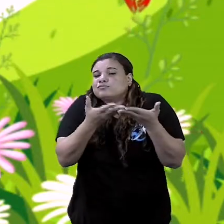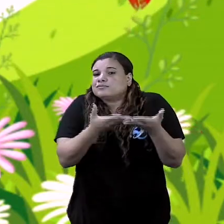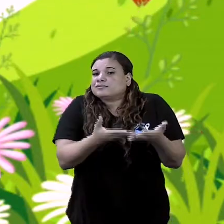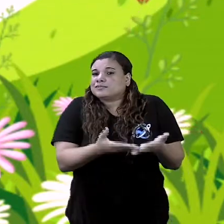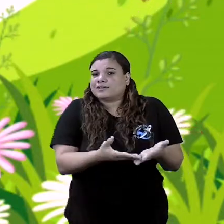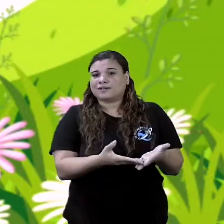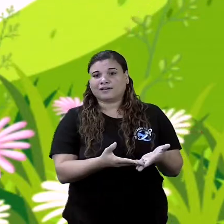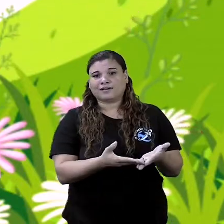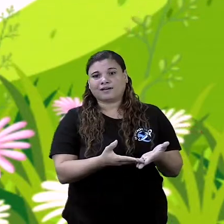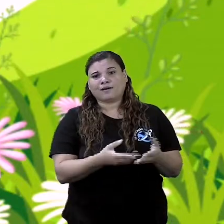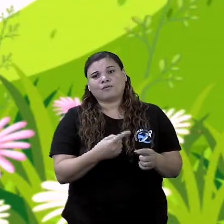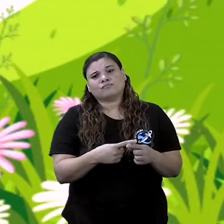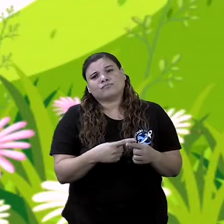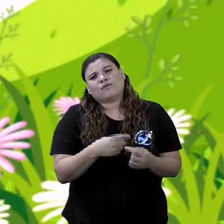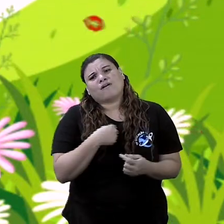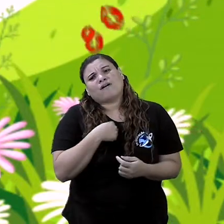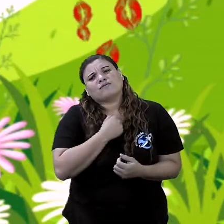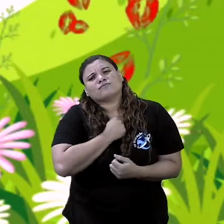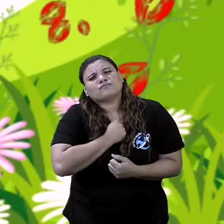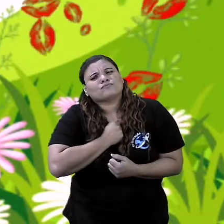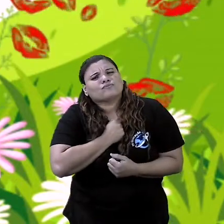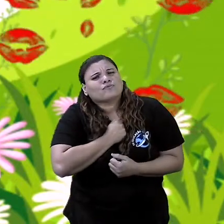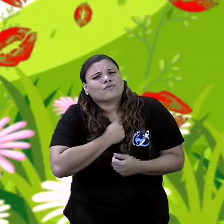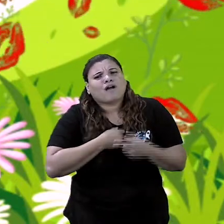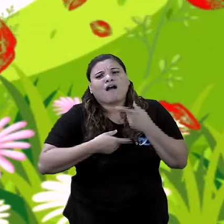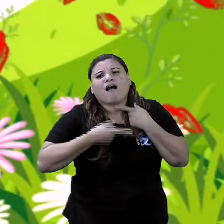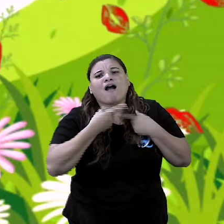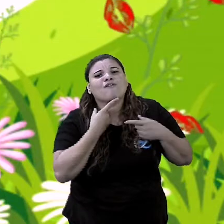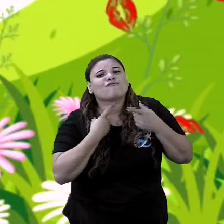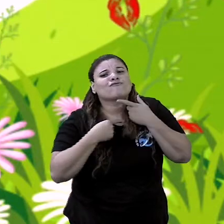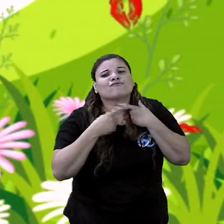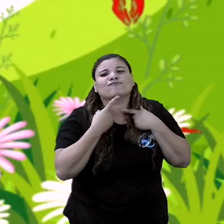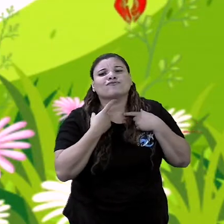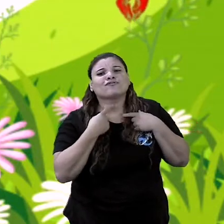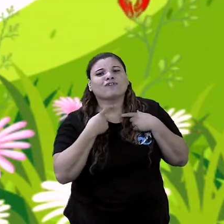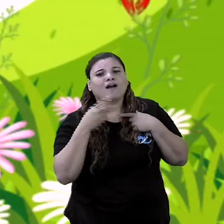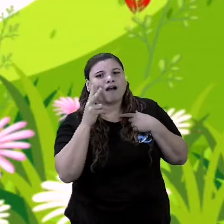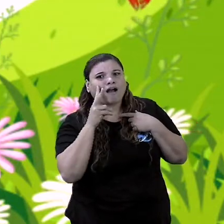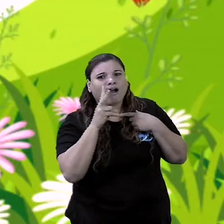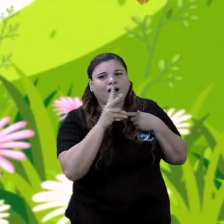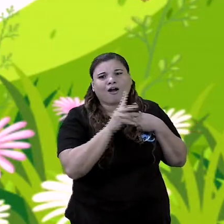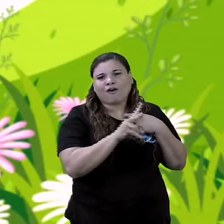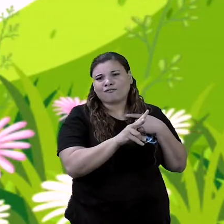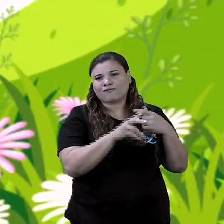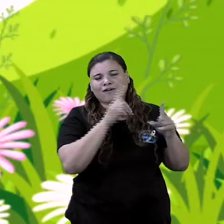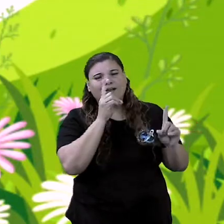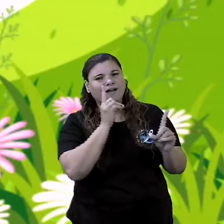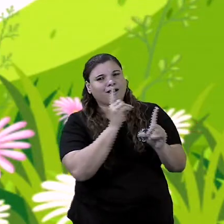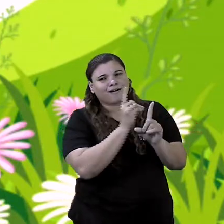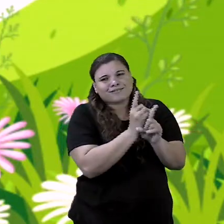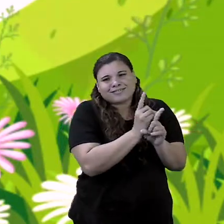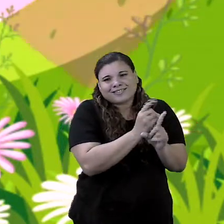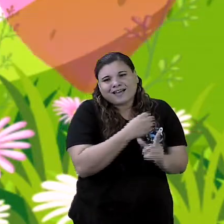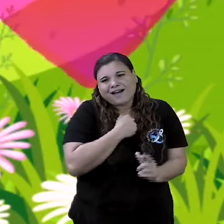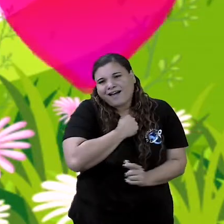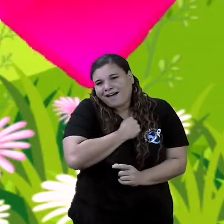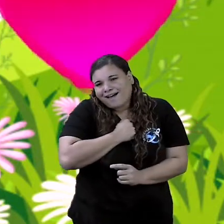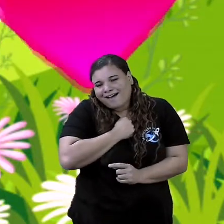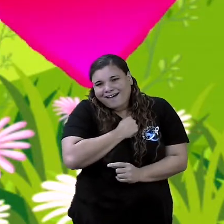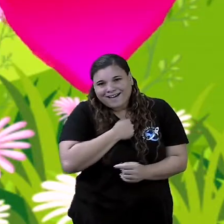que é pra matar meu desejo. Faz tempo que eu não te vejo, ai que